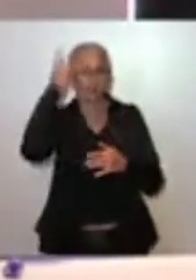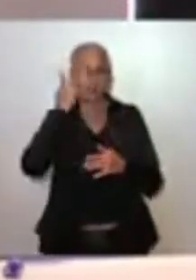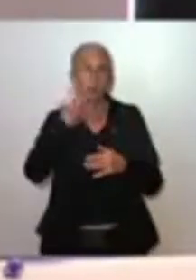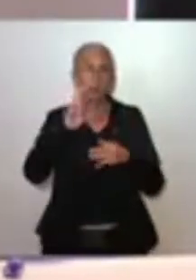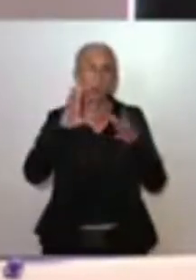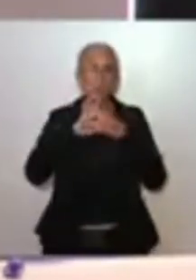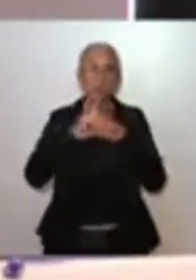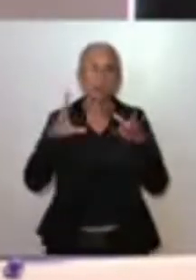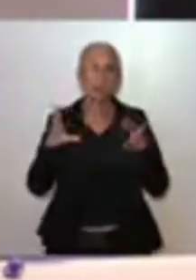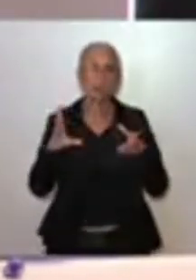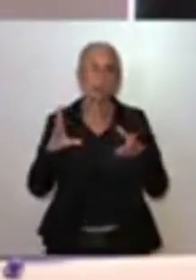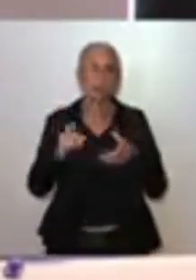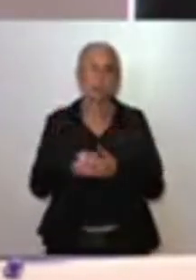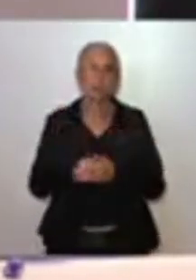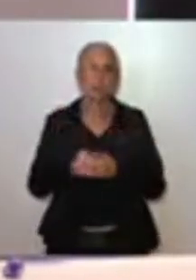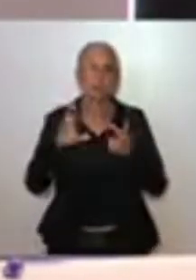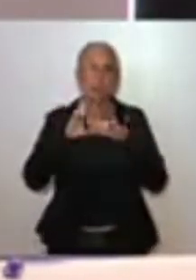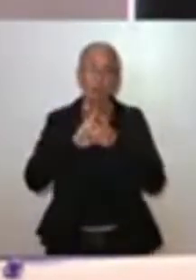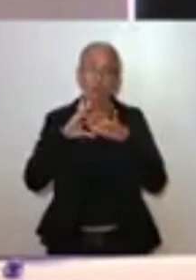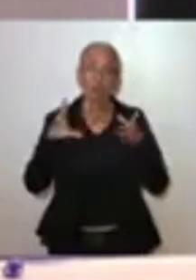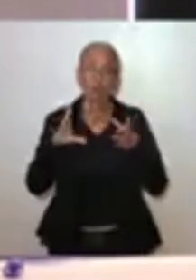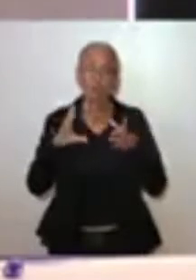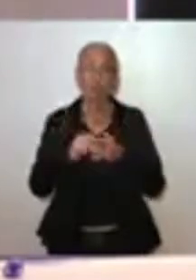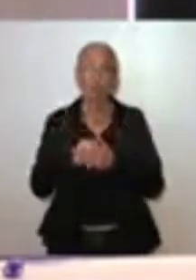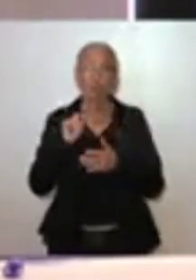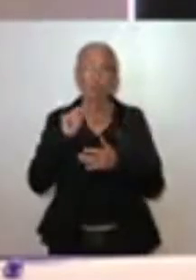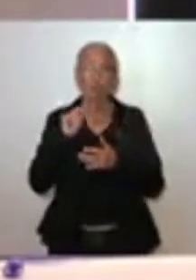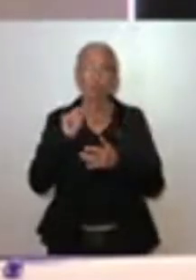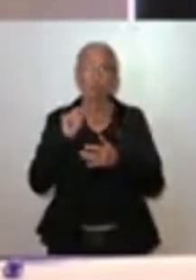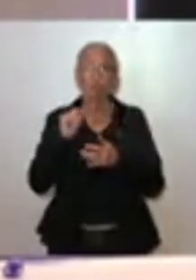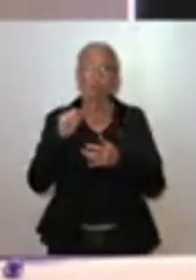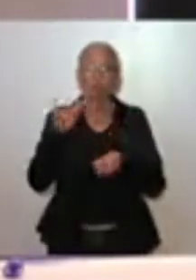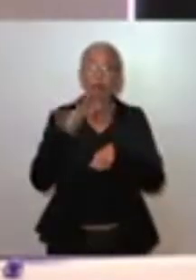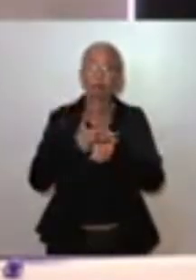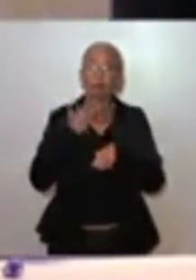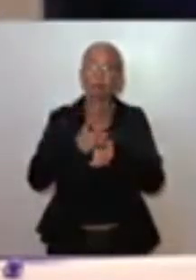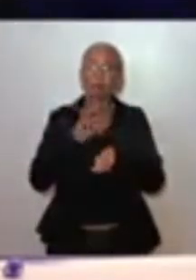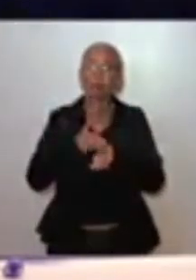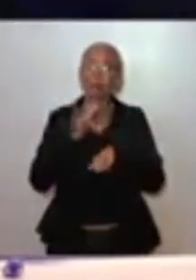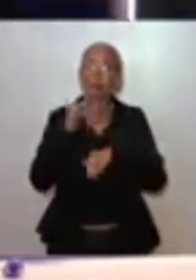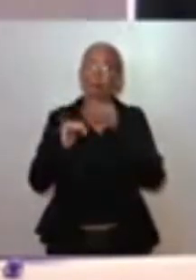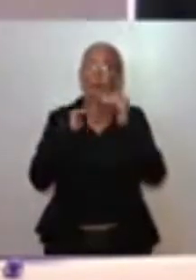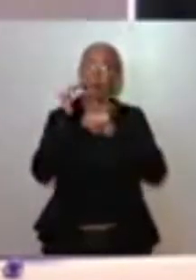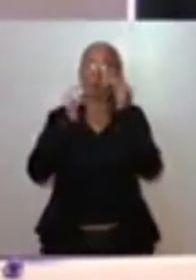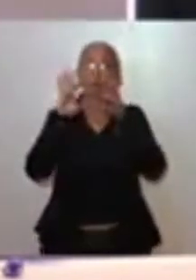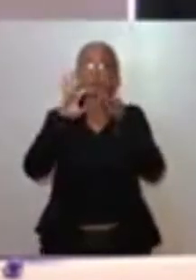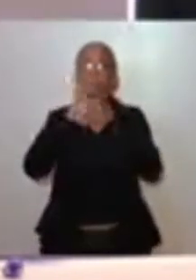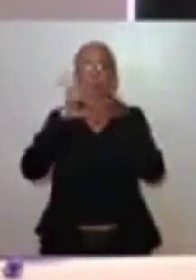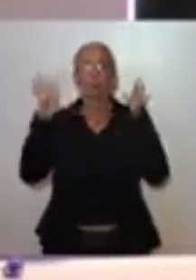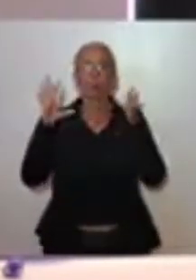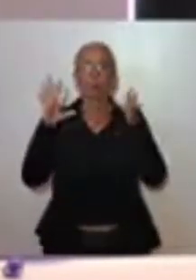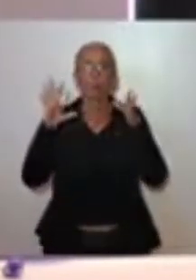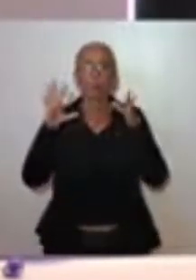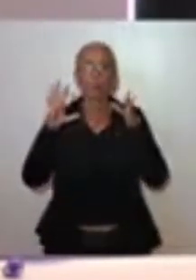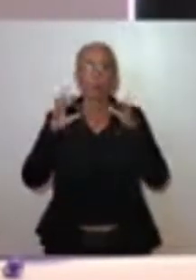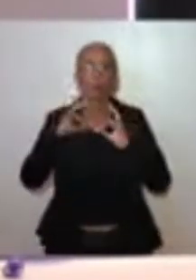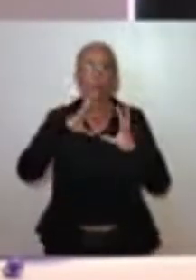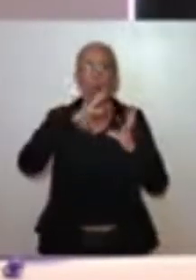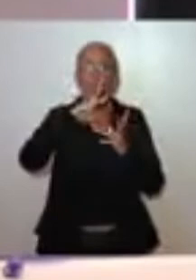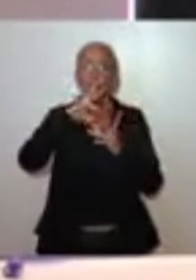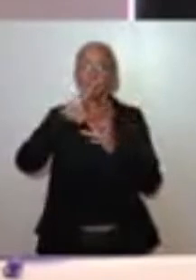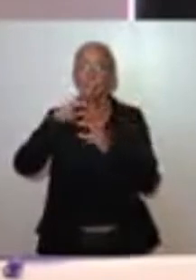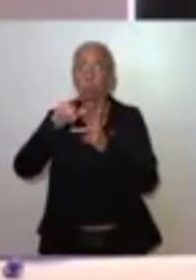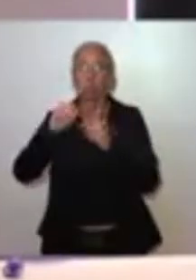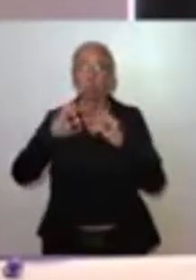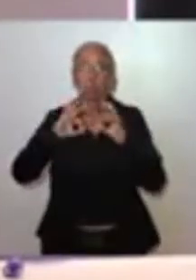é democracia tanto a democracia é o exercício construtivo da liberdade dentro de um mundo plural em